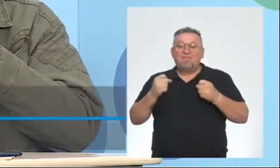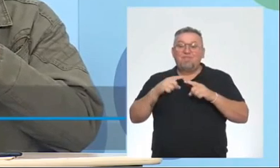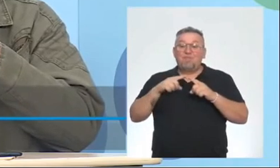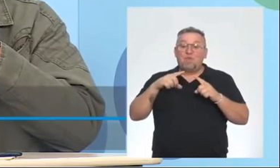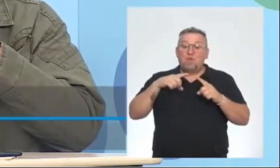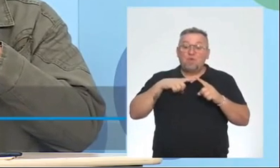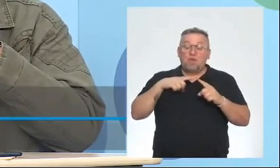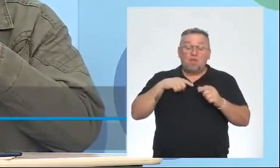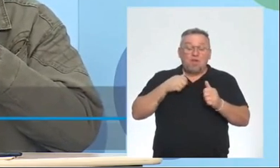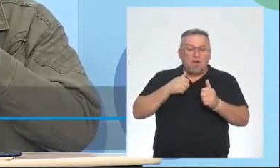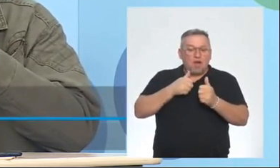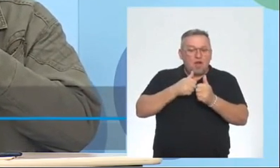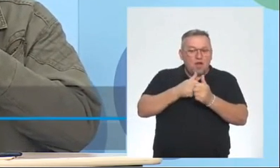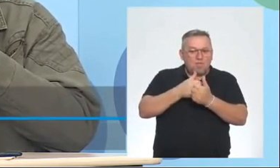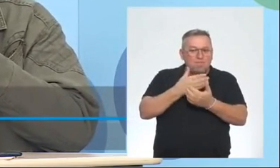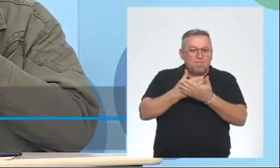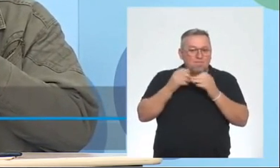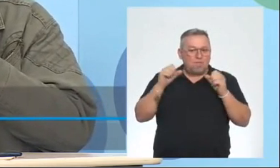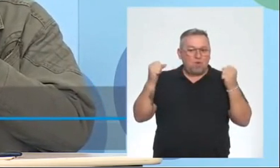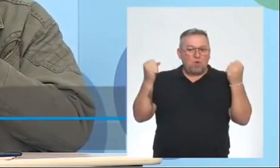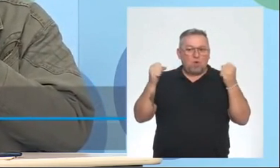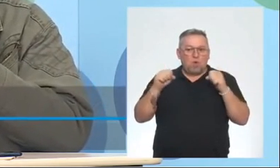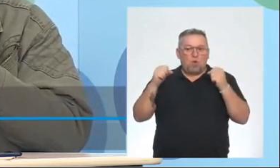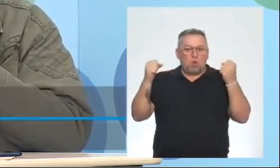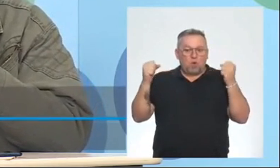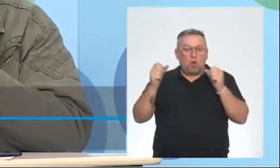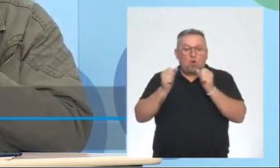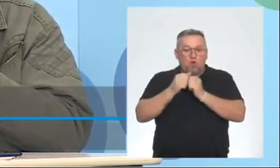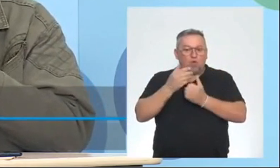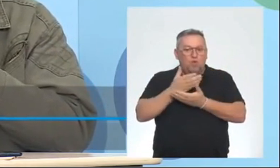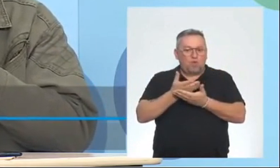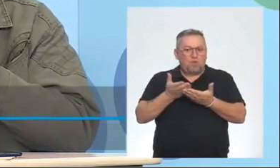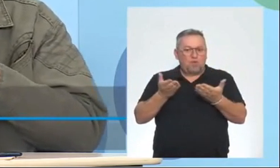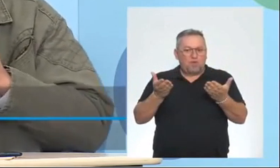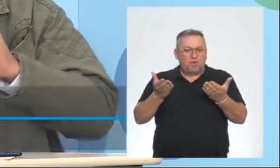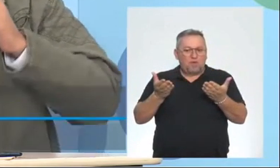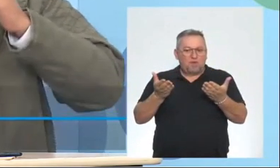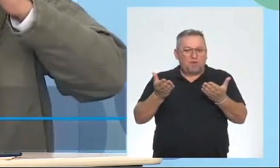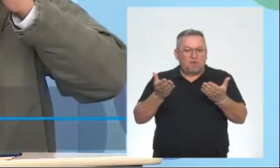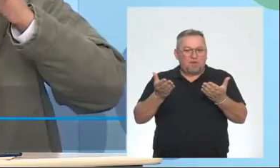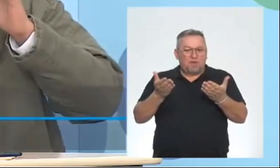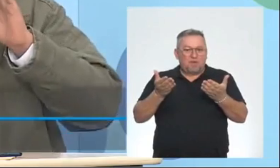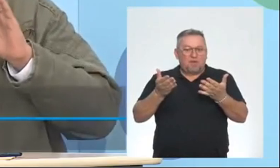estava acompanhando a aula de educação física com vocês, então vocês